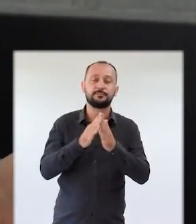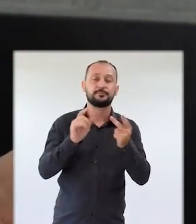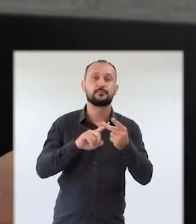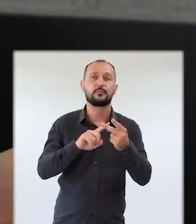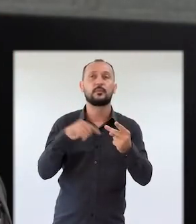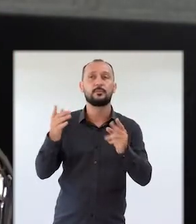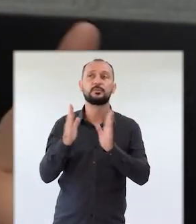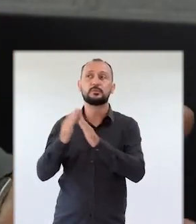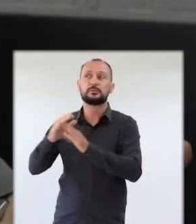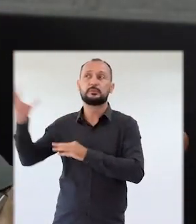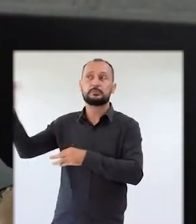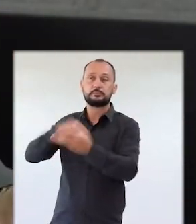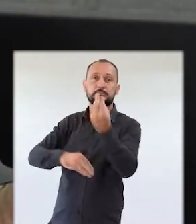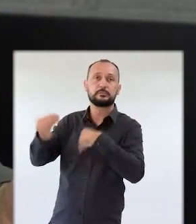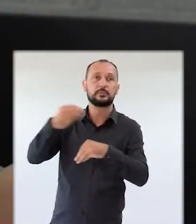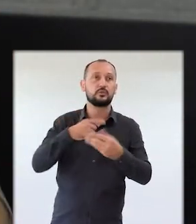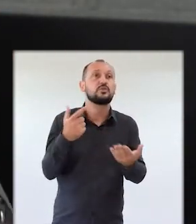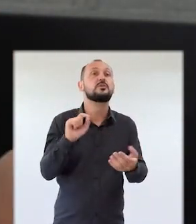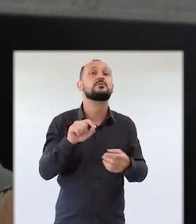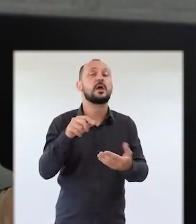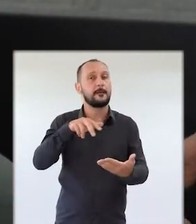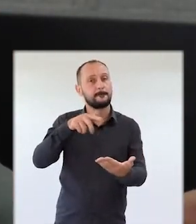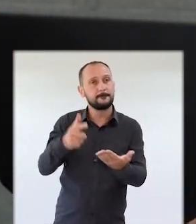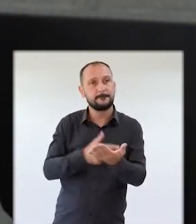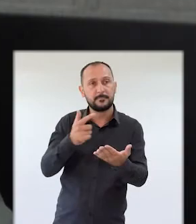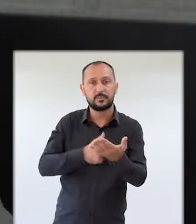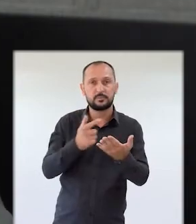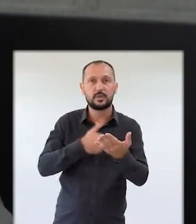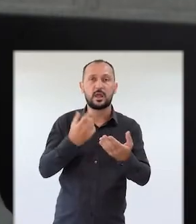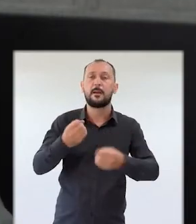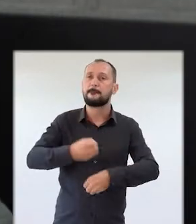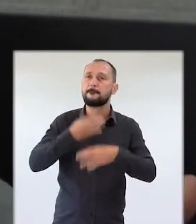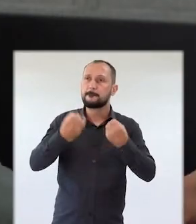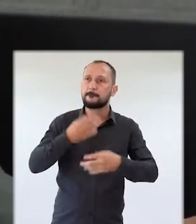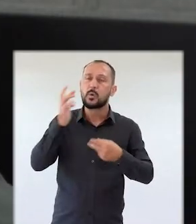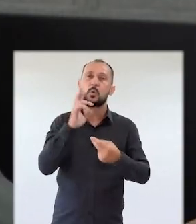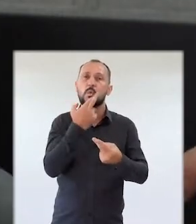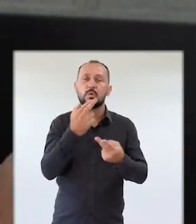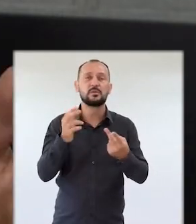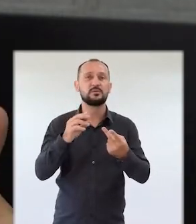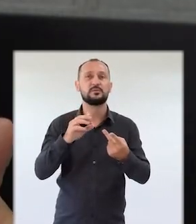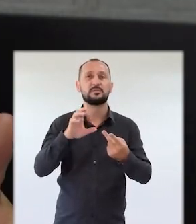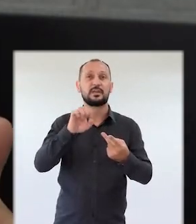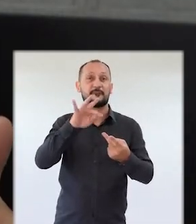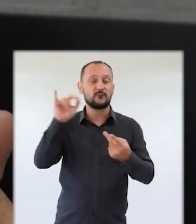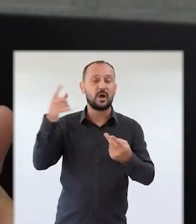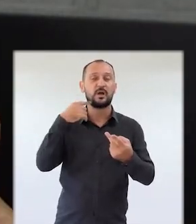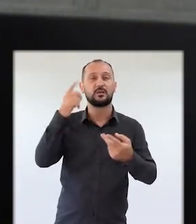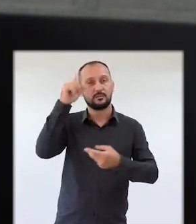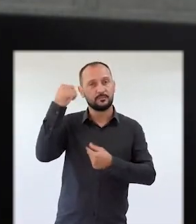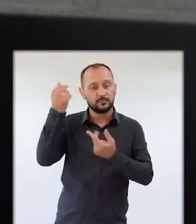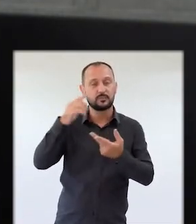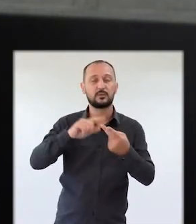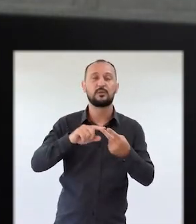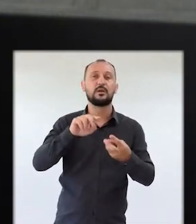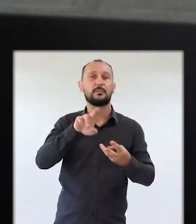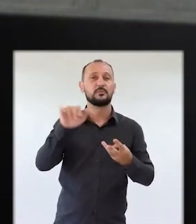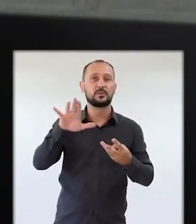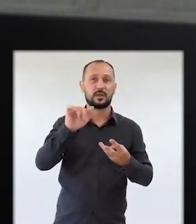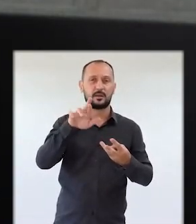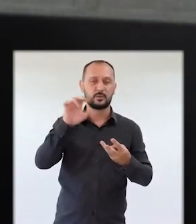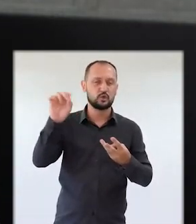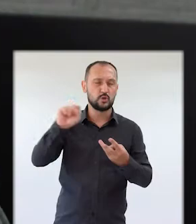casa, depois os vizinhos trazendo livros. De repente, o que eu tinha para ler, né, Dostoiévski, Cervantes, comecei a ler